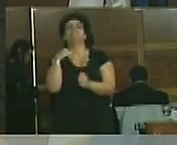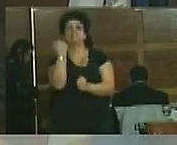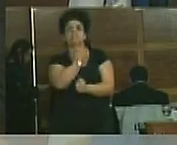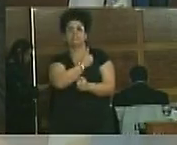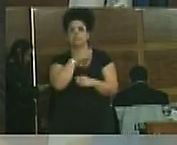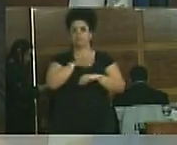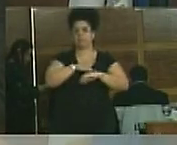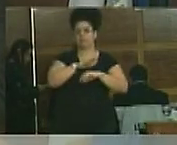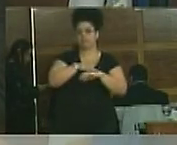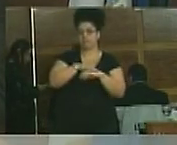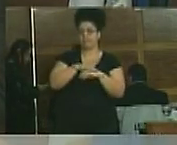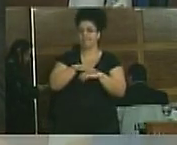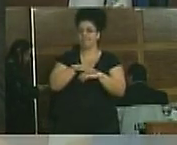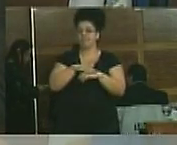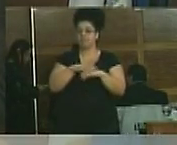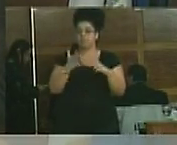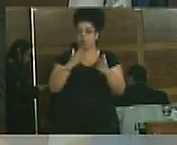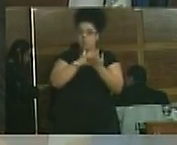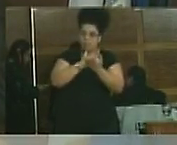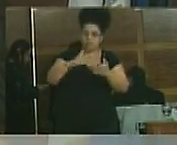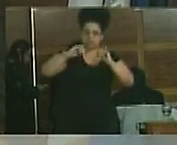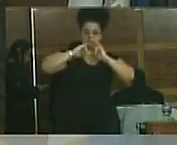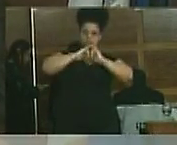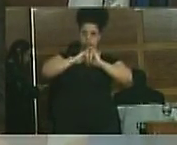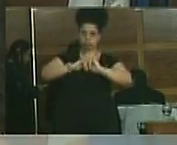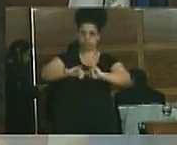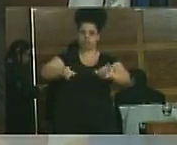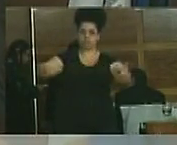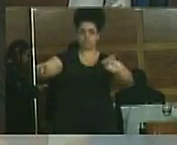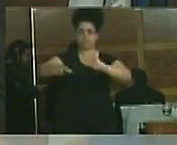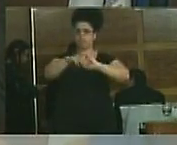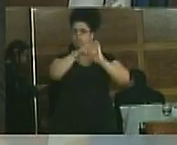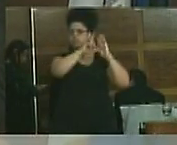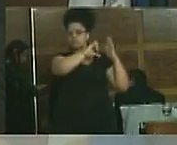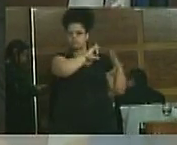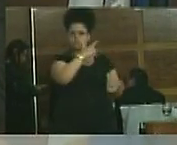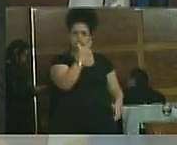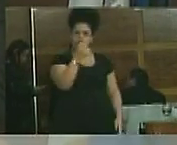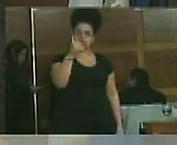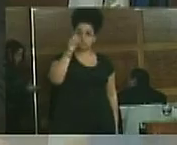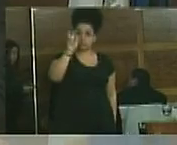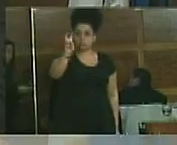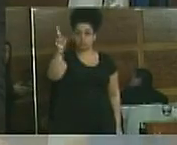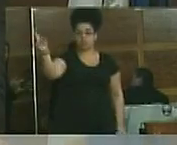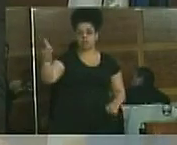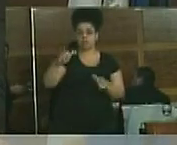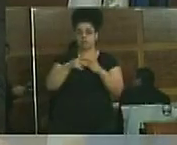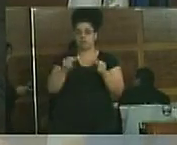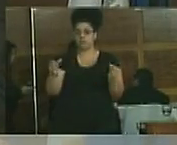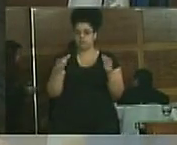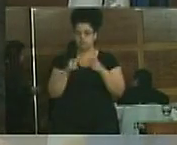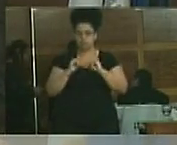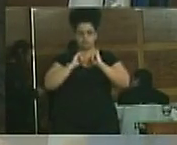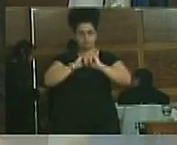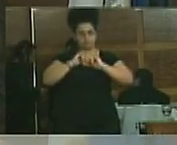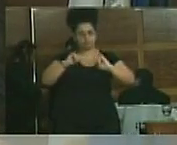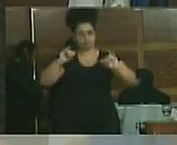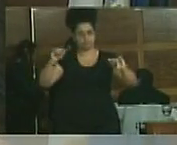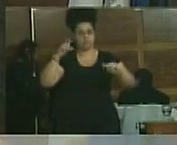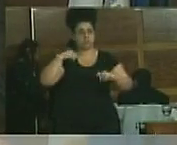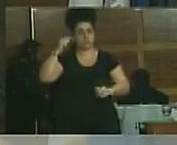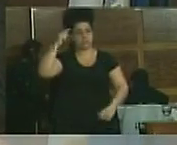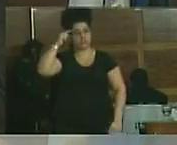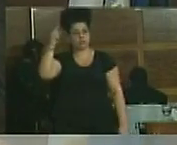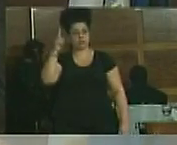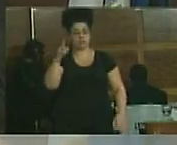iniciado, essa campanha foi iniciada em 2015, em Brasília. Né? Lembrando que